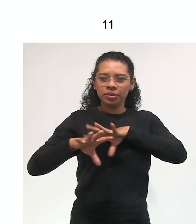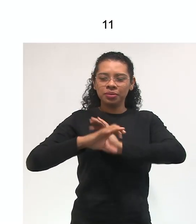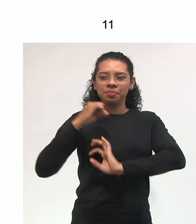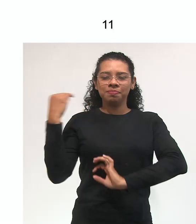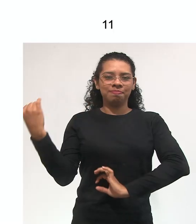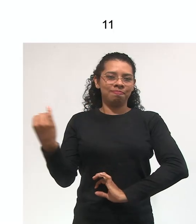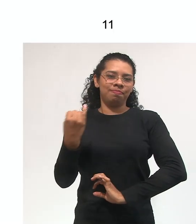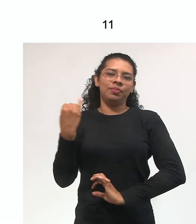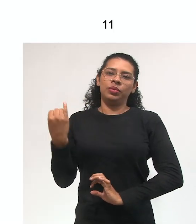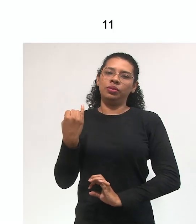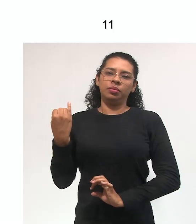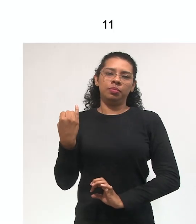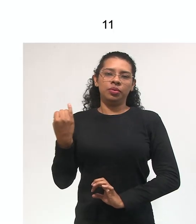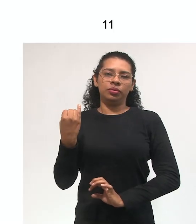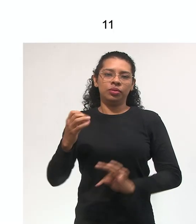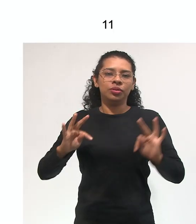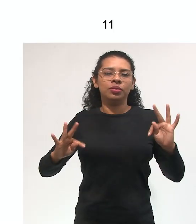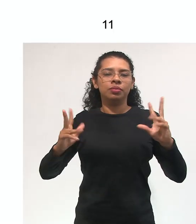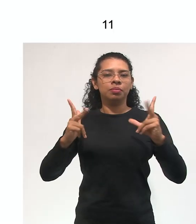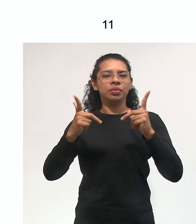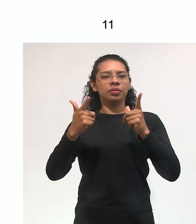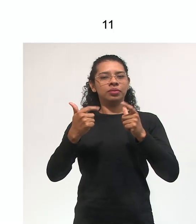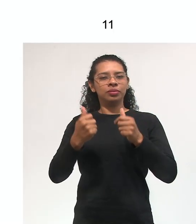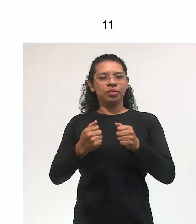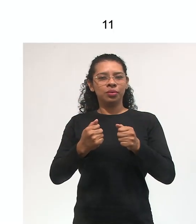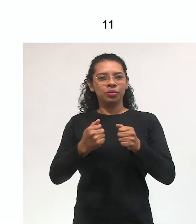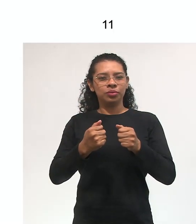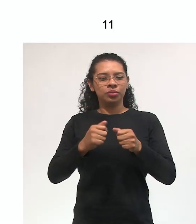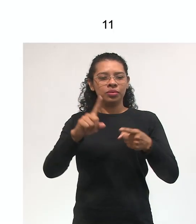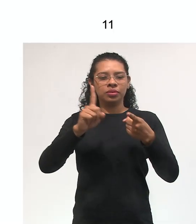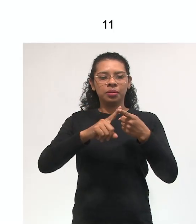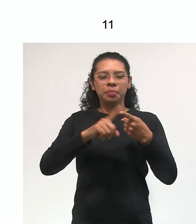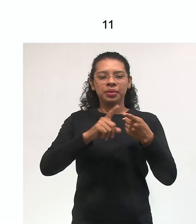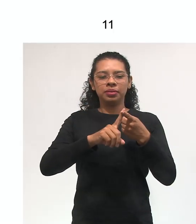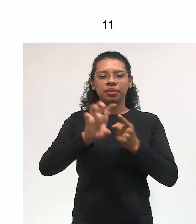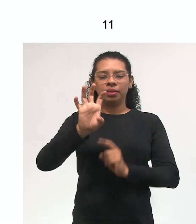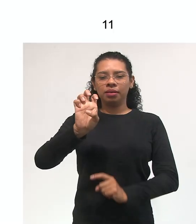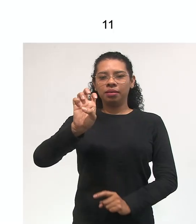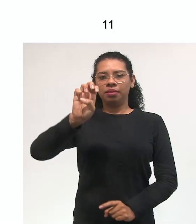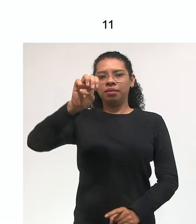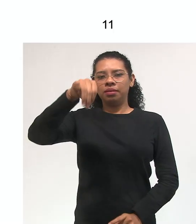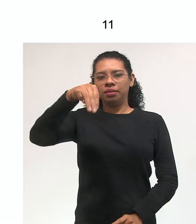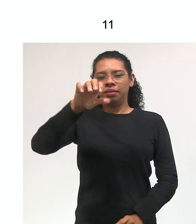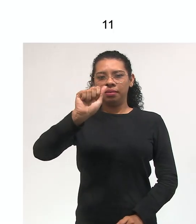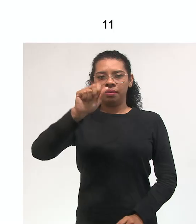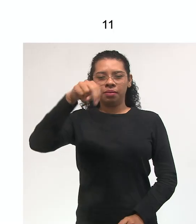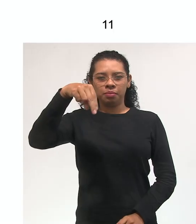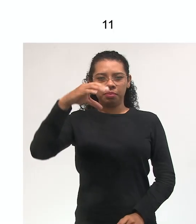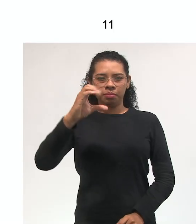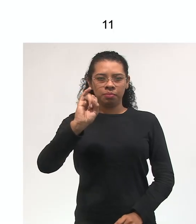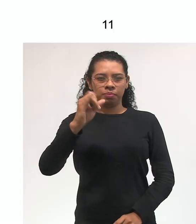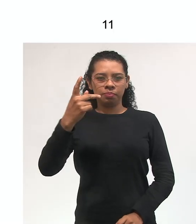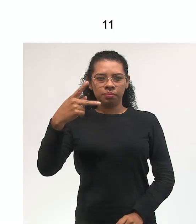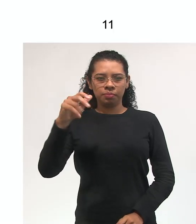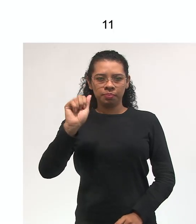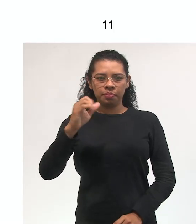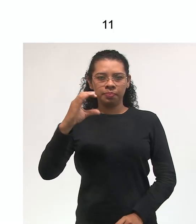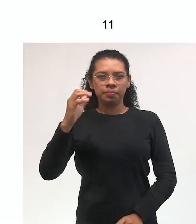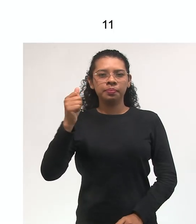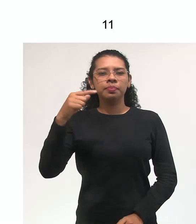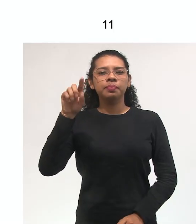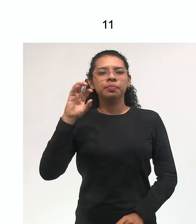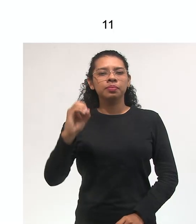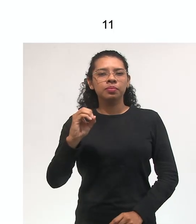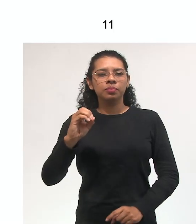valiosa a ser empregada em favor da emancipação do ser humano, de